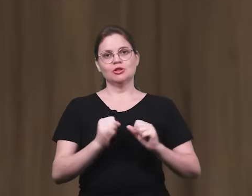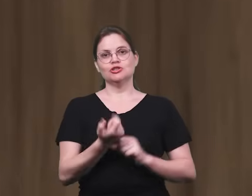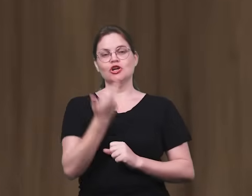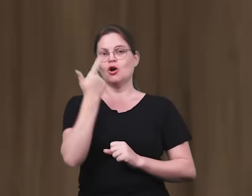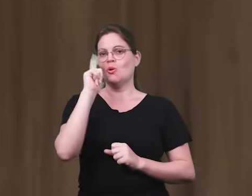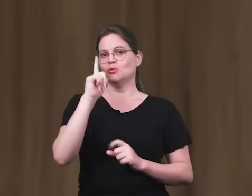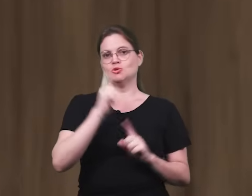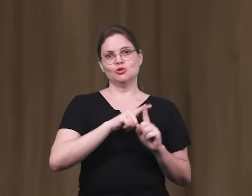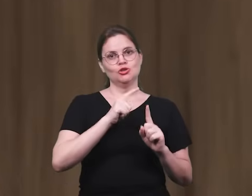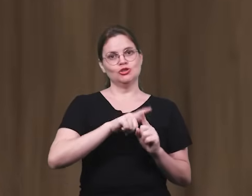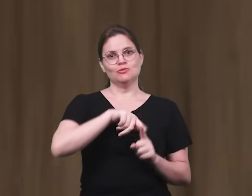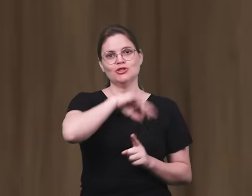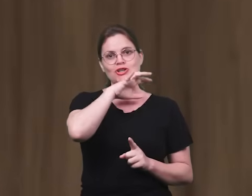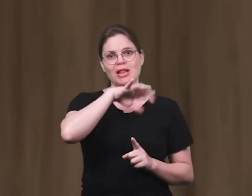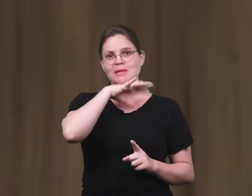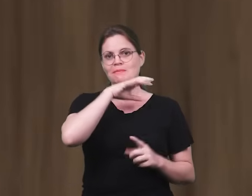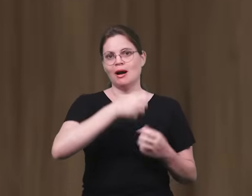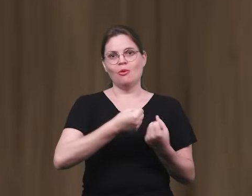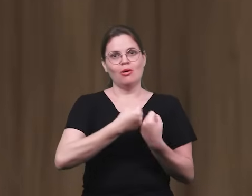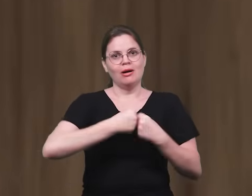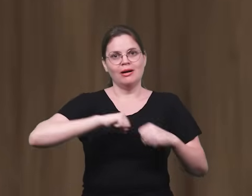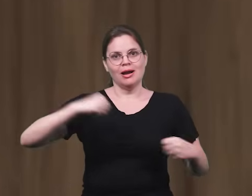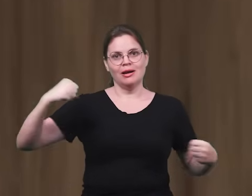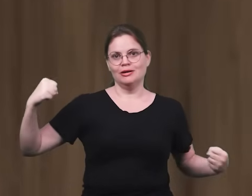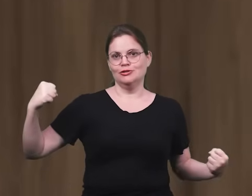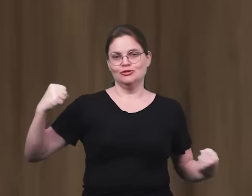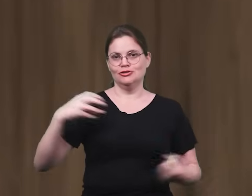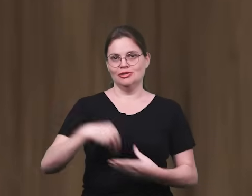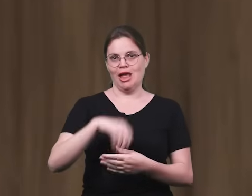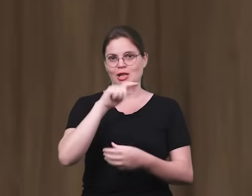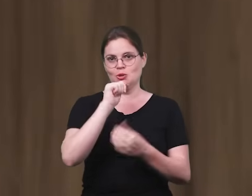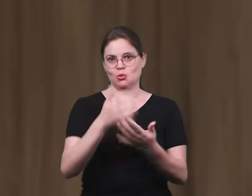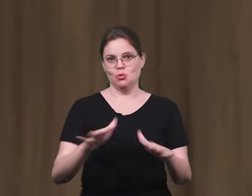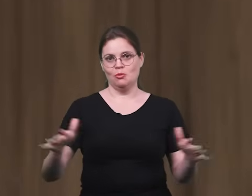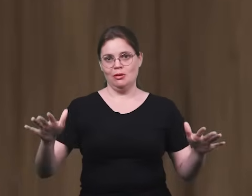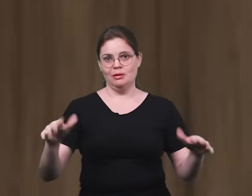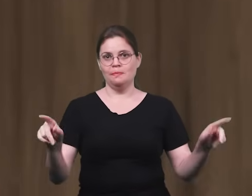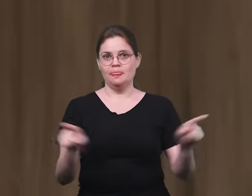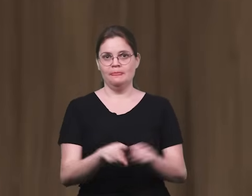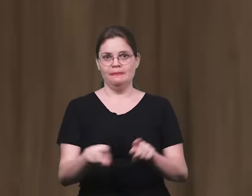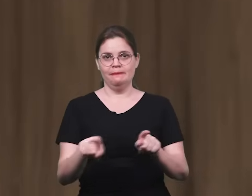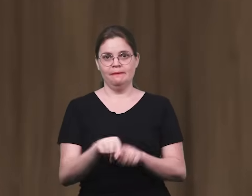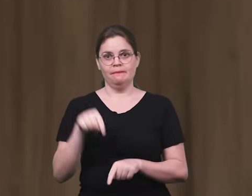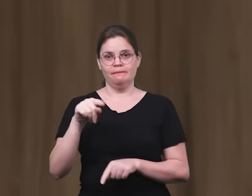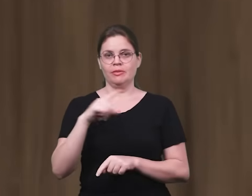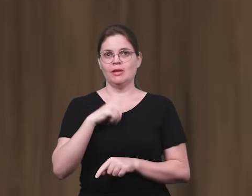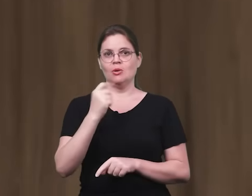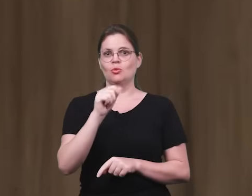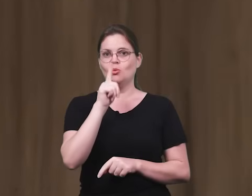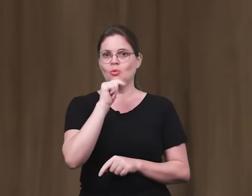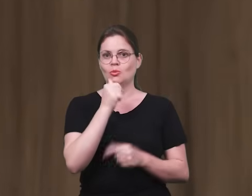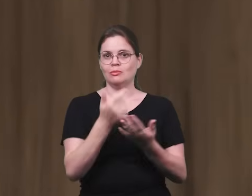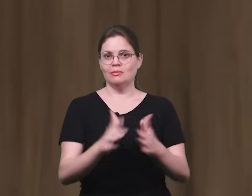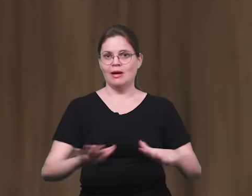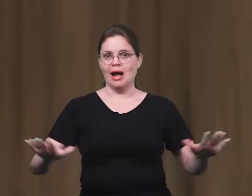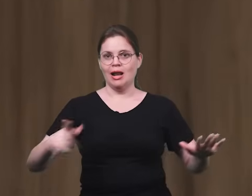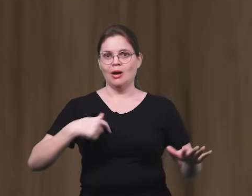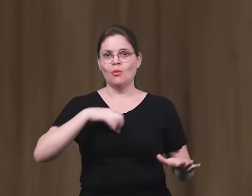outro grande animal marinho, não é? Inclusive o animal marinho, por exemplo,